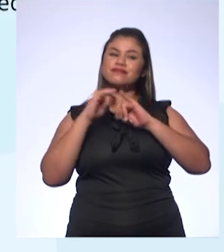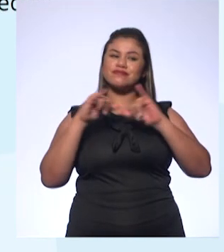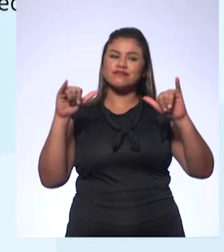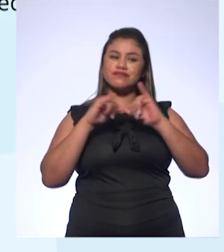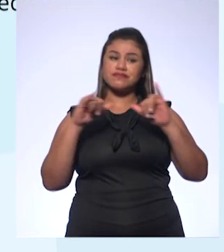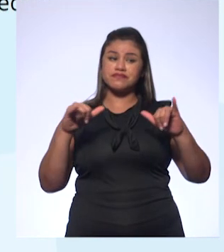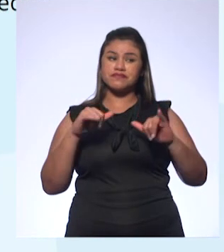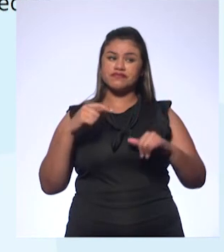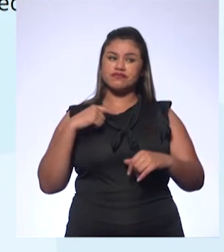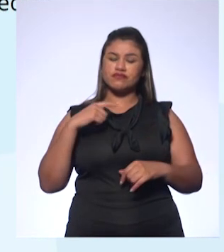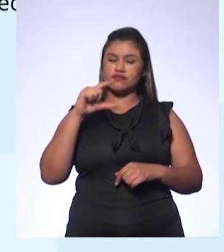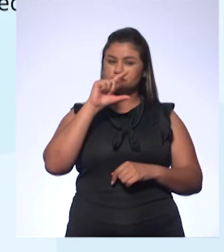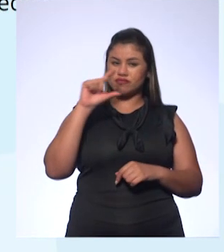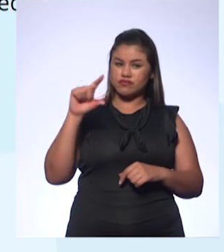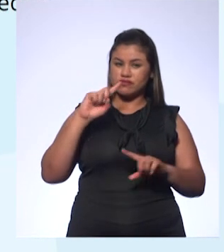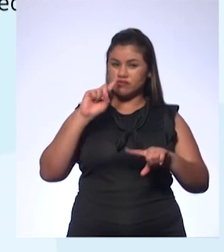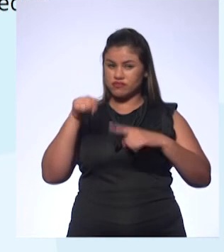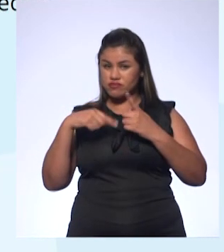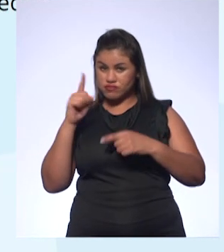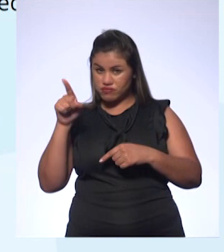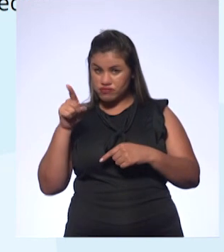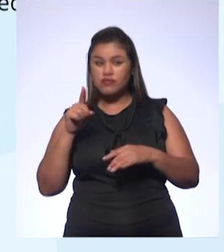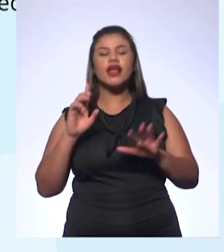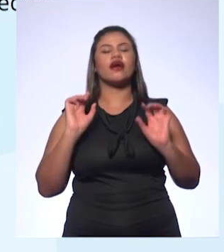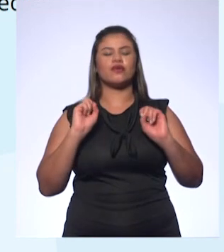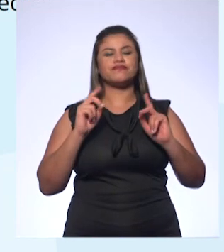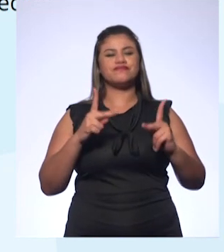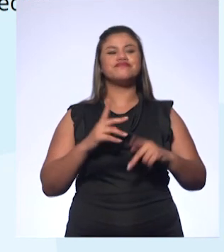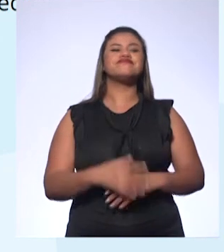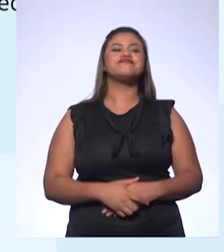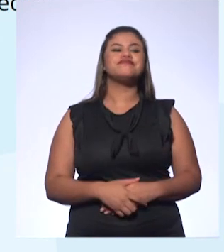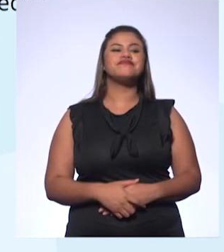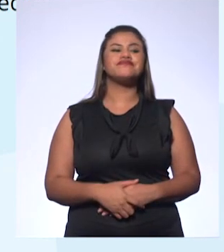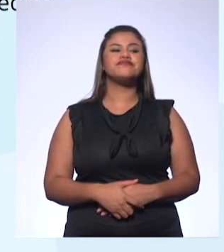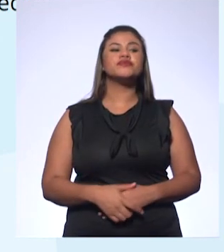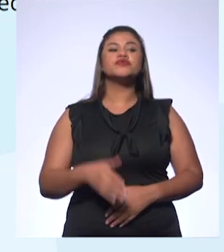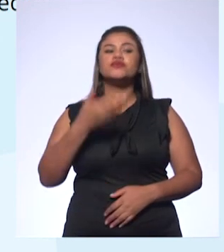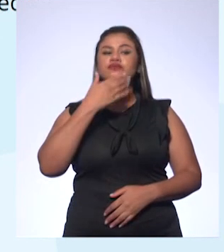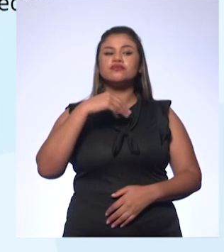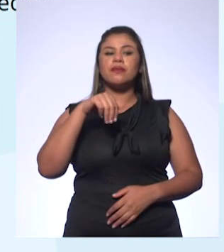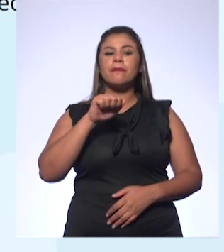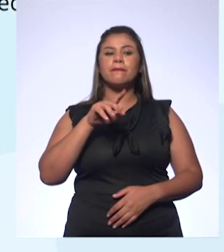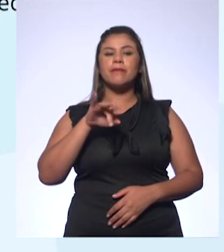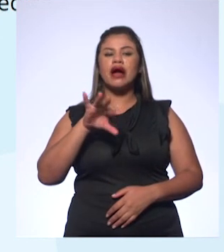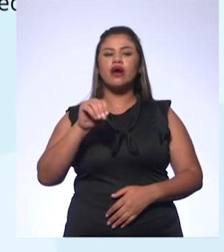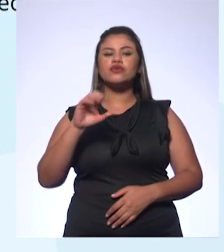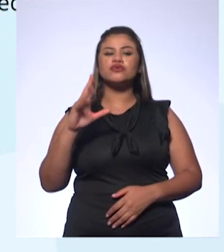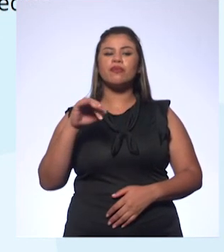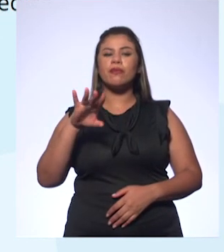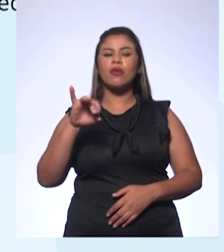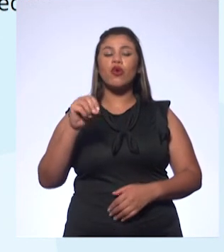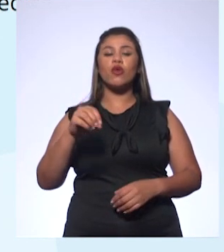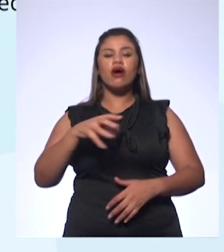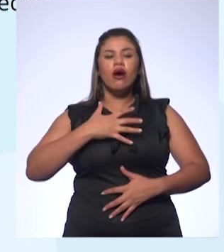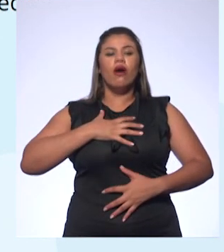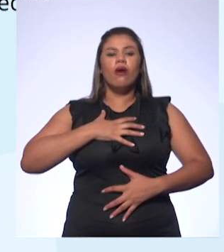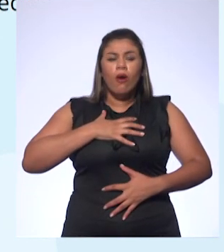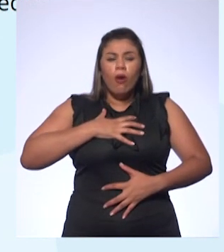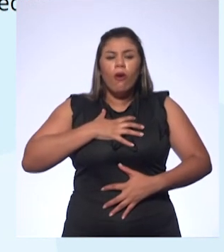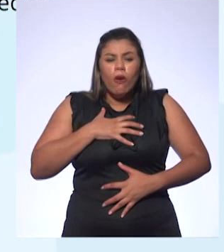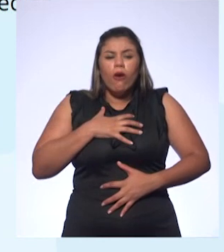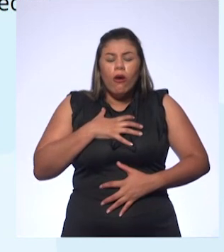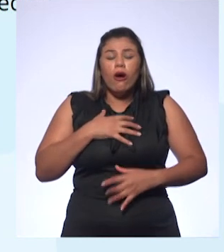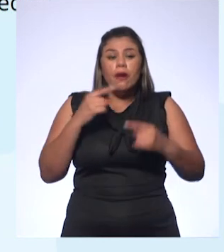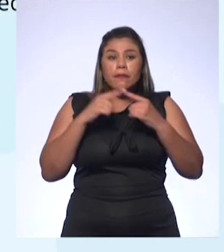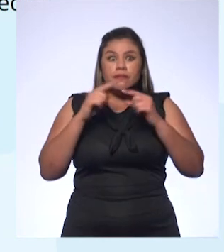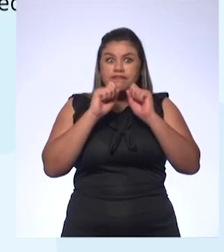Eu leio a primeira, agora você lê a outra, prof? Pode ser. Então, vamos lá. Segundo Marcos Boulos, a falta de ar é o principal sinal